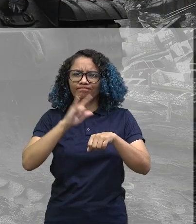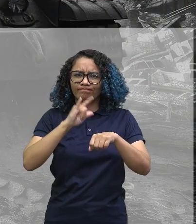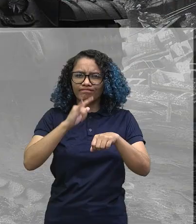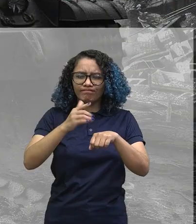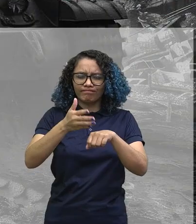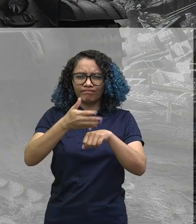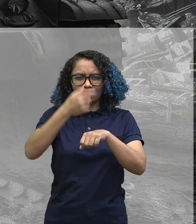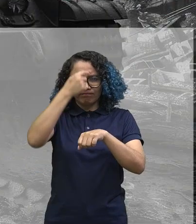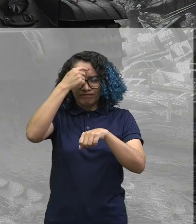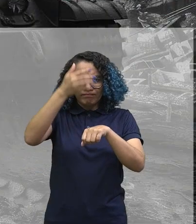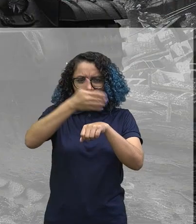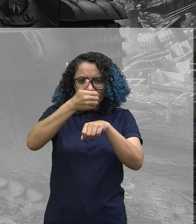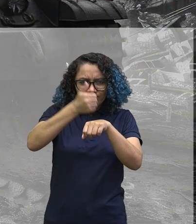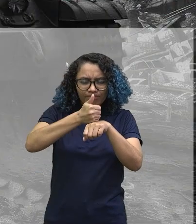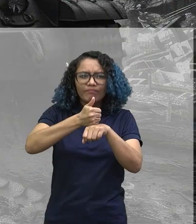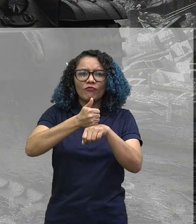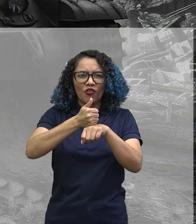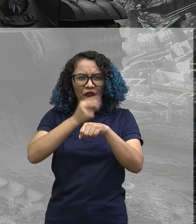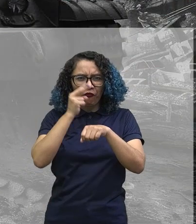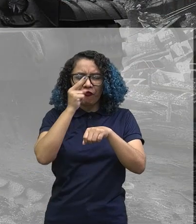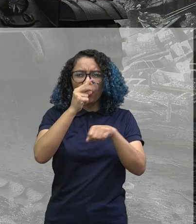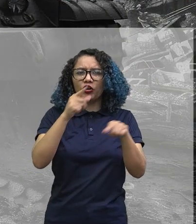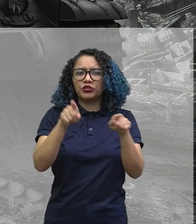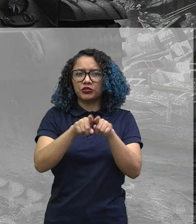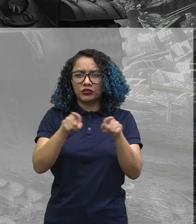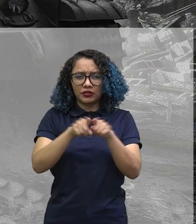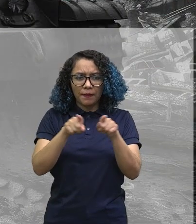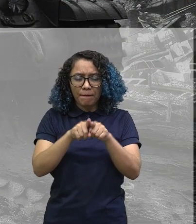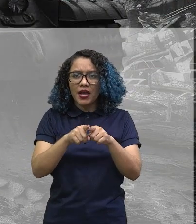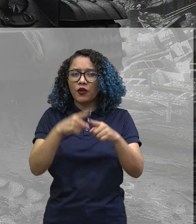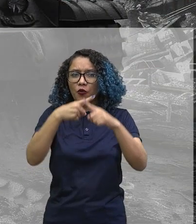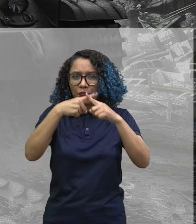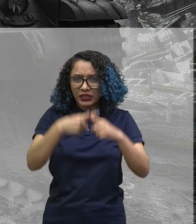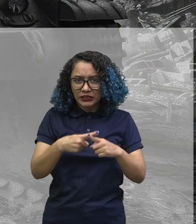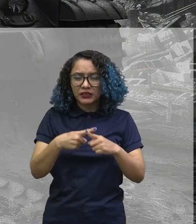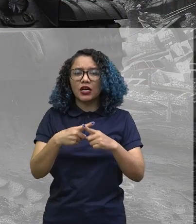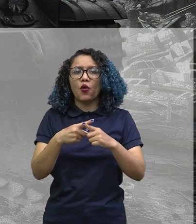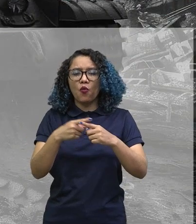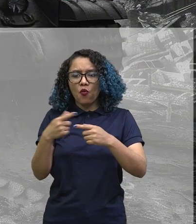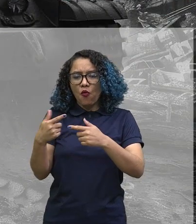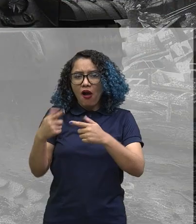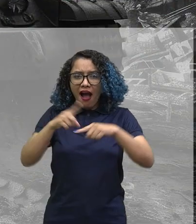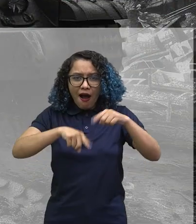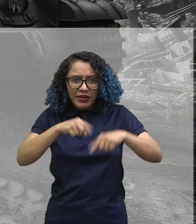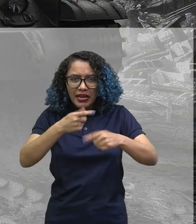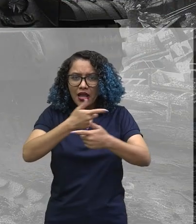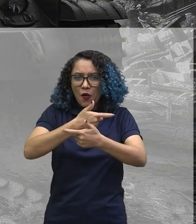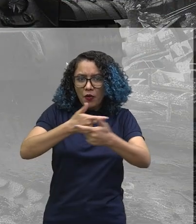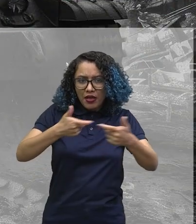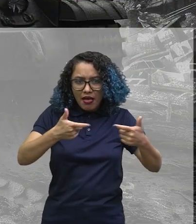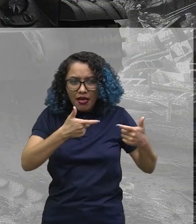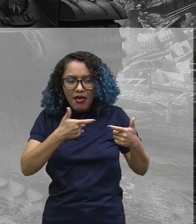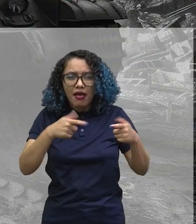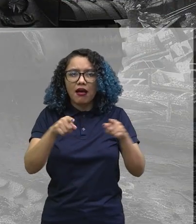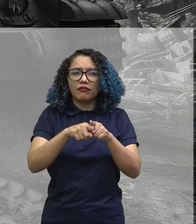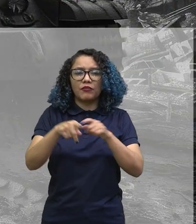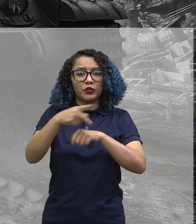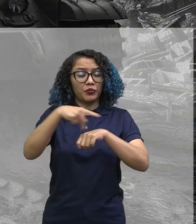da corrida armamentista, né? Você tem as grandes nações europeias, né, aumentando